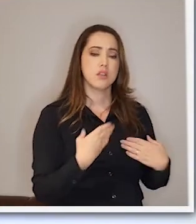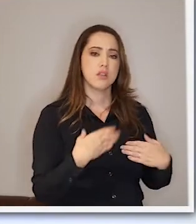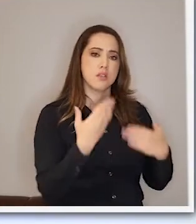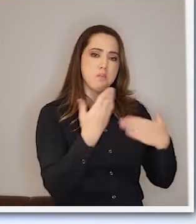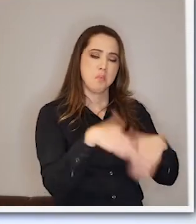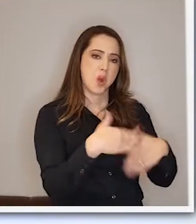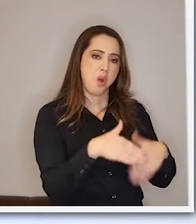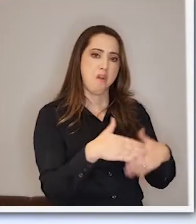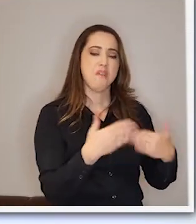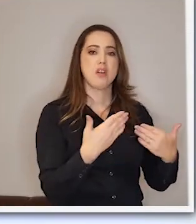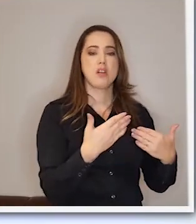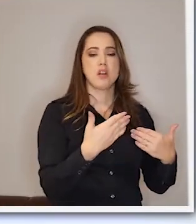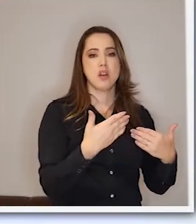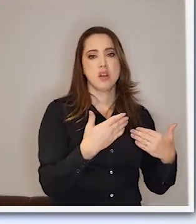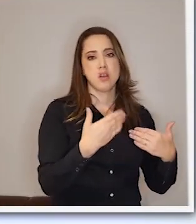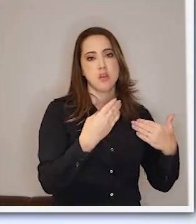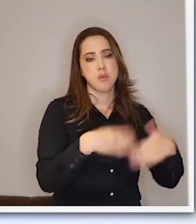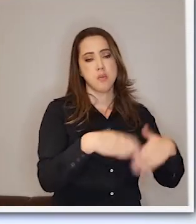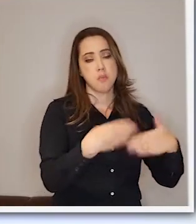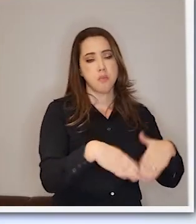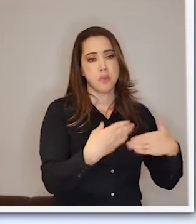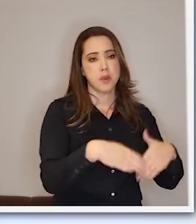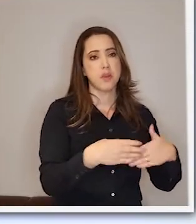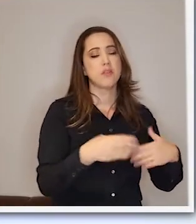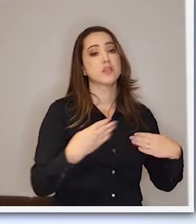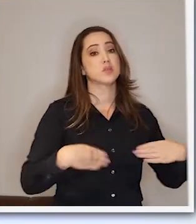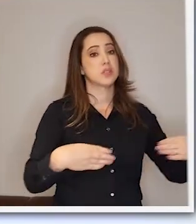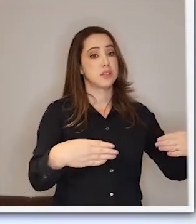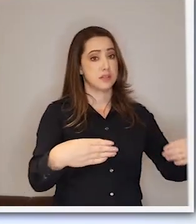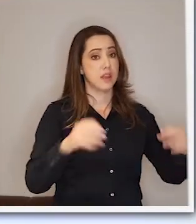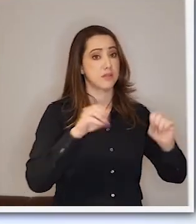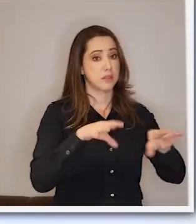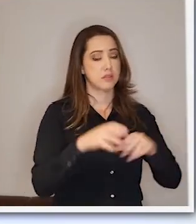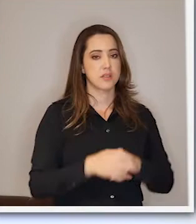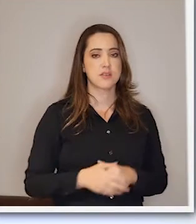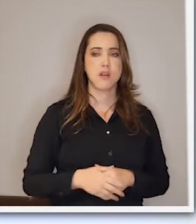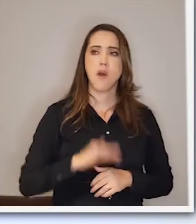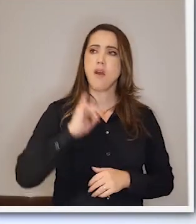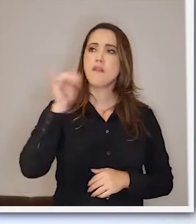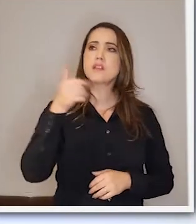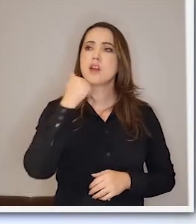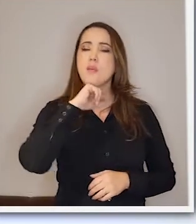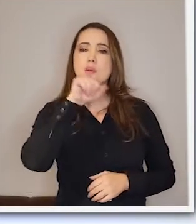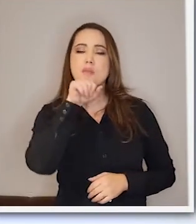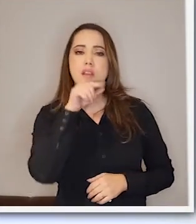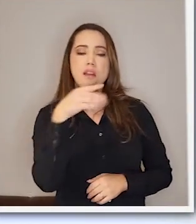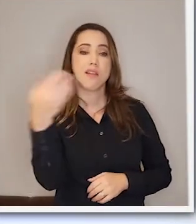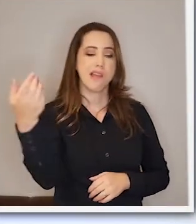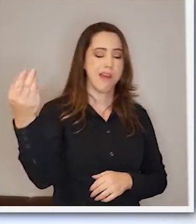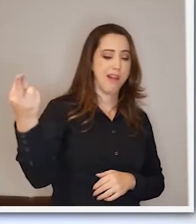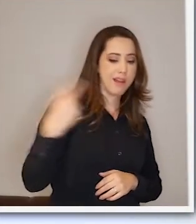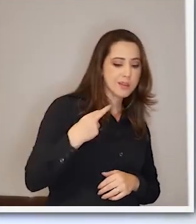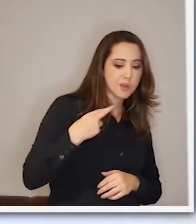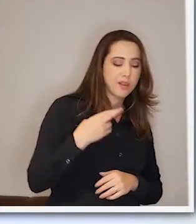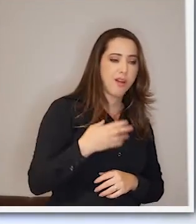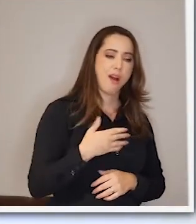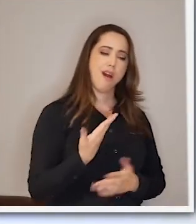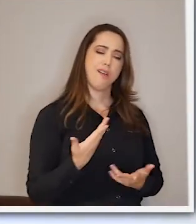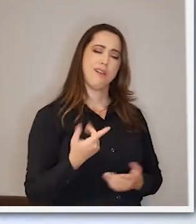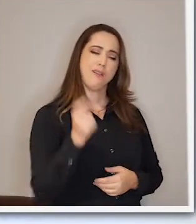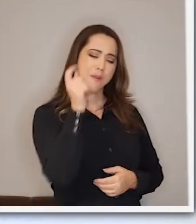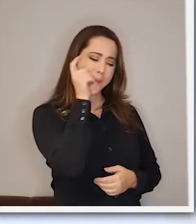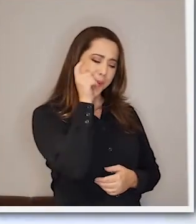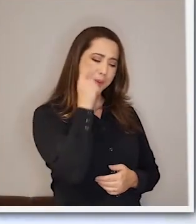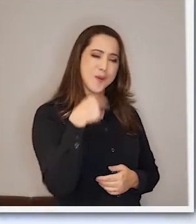esposa. E aí mandei mensagem para ela, ela disse, vamos, eu estou engraçado porque eu estou aqui mexendo nas nossas malas, não entendi nem porquê. Mandei o